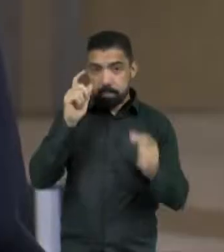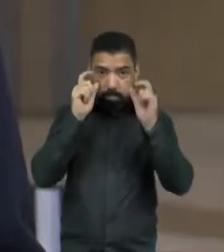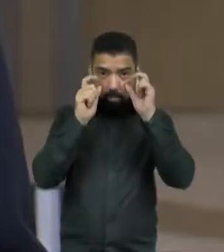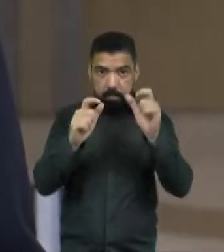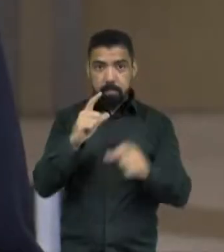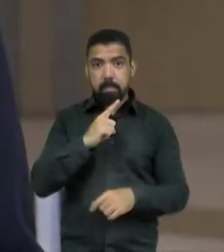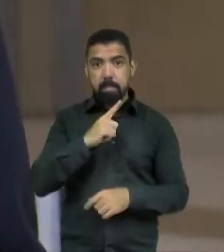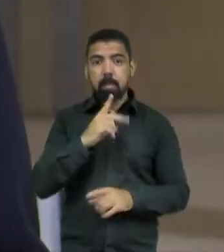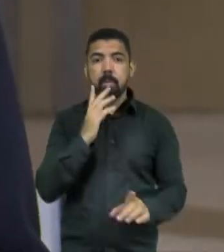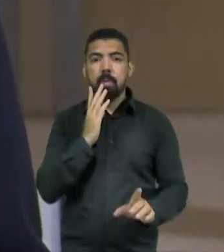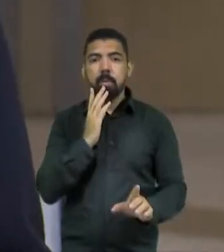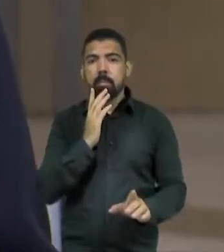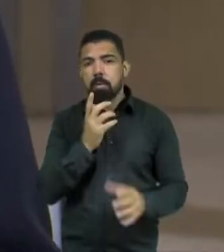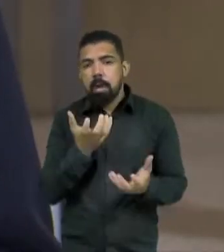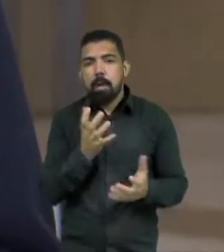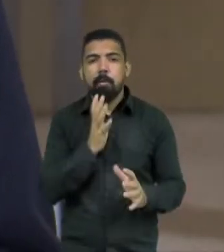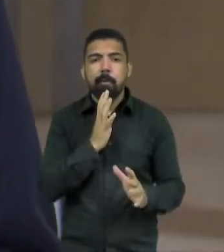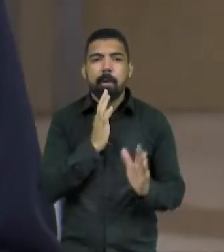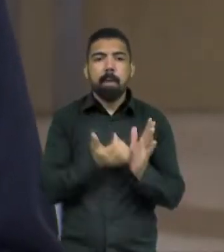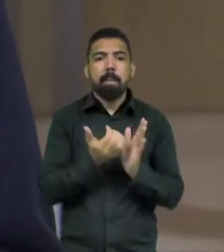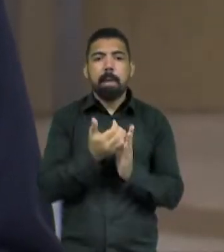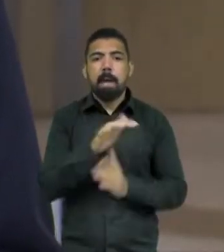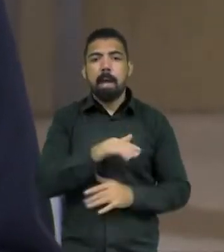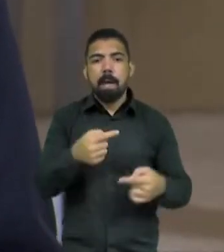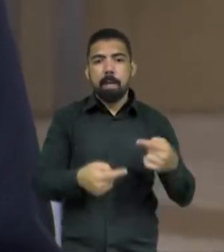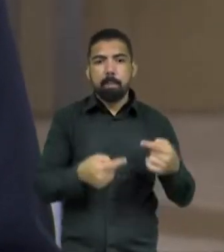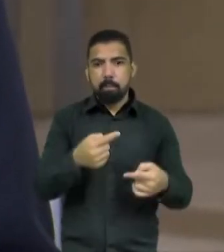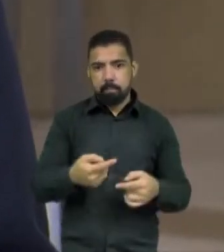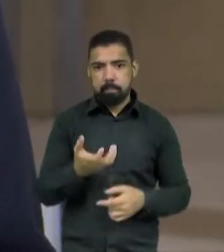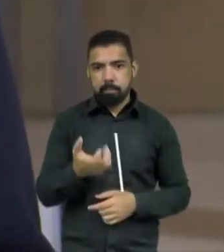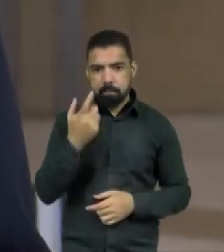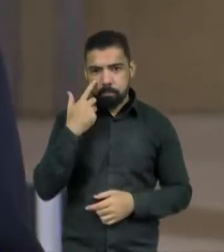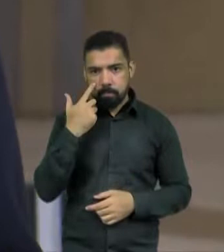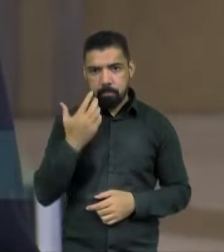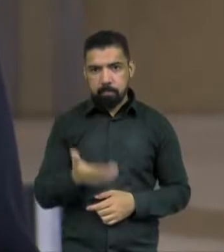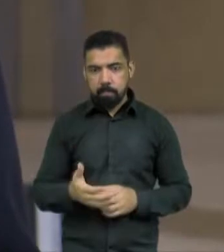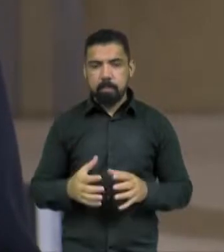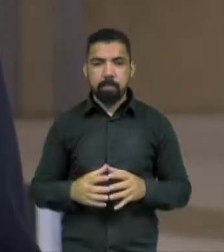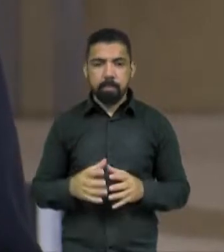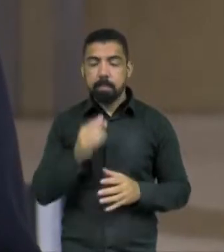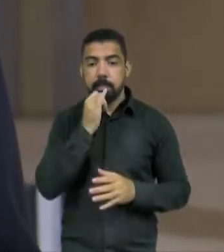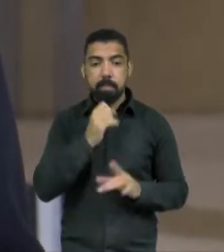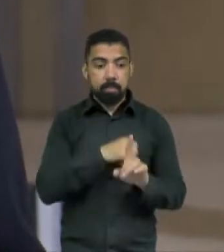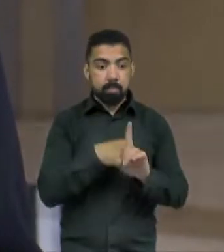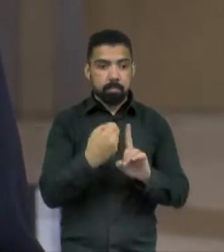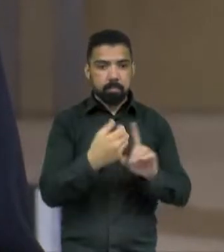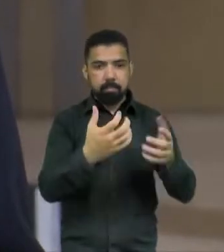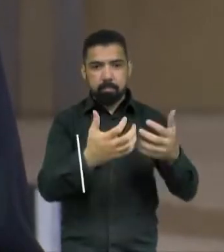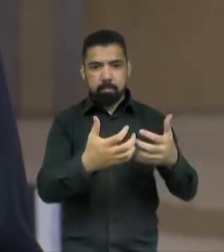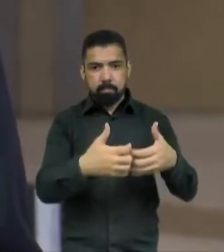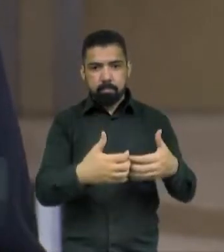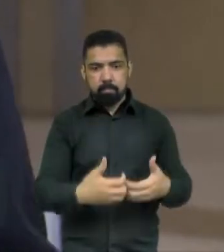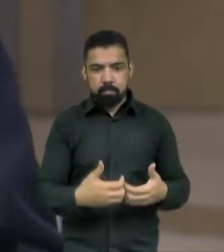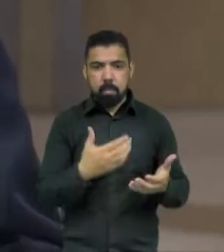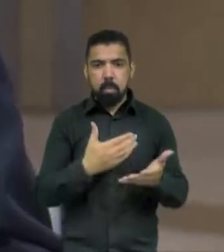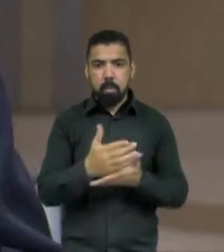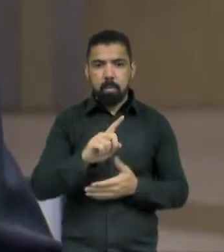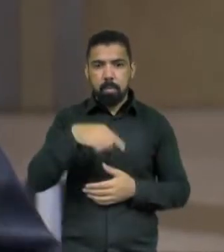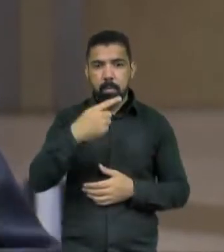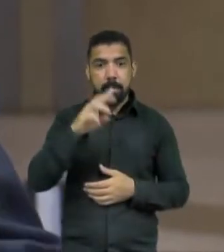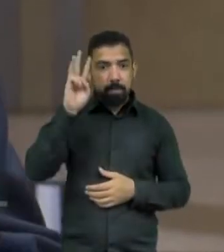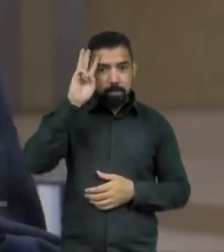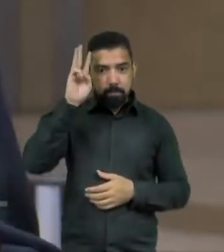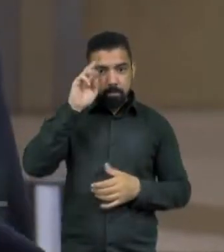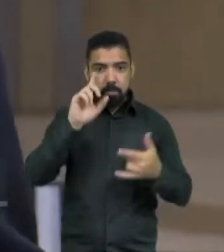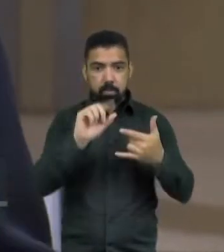campo político para o funcionamento da sociedade. Como você disse, será lançado pelo YouTube na próxima terça-feira, a partir